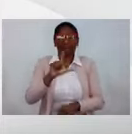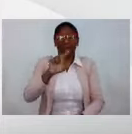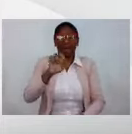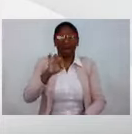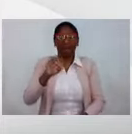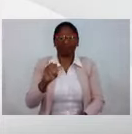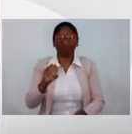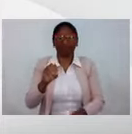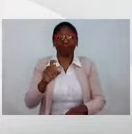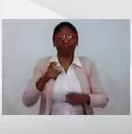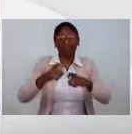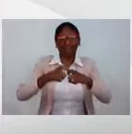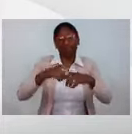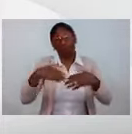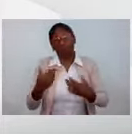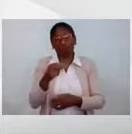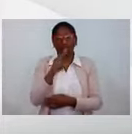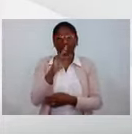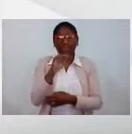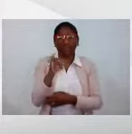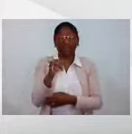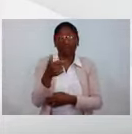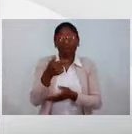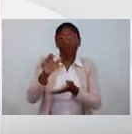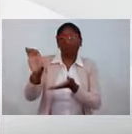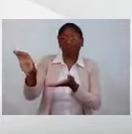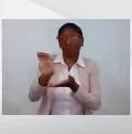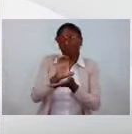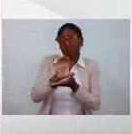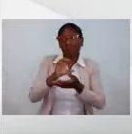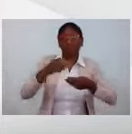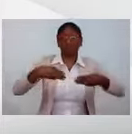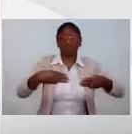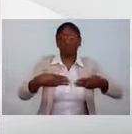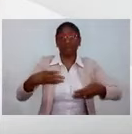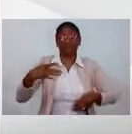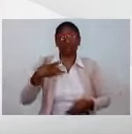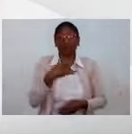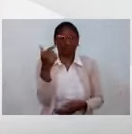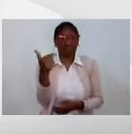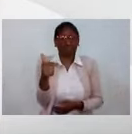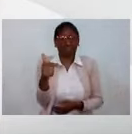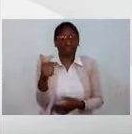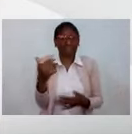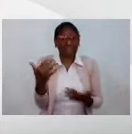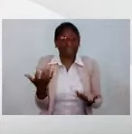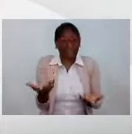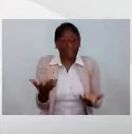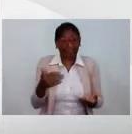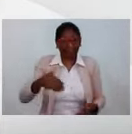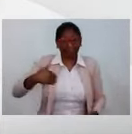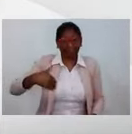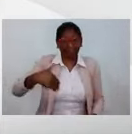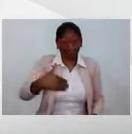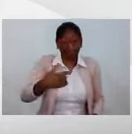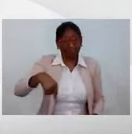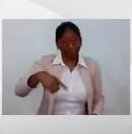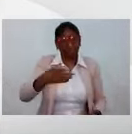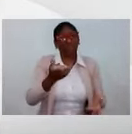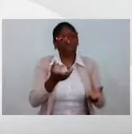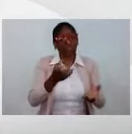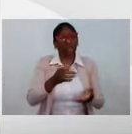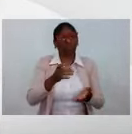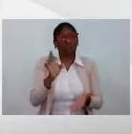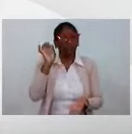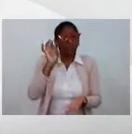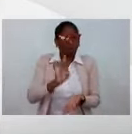do financiamento adequado por parte do Ministério da Saúde. Nos próximos dias, a gente enviou um